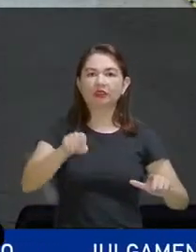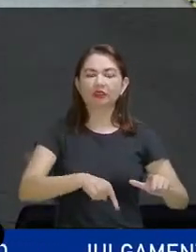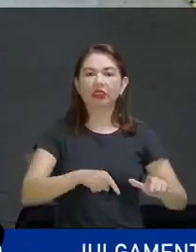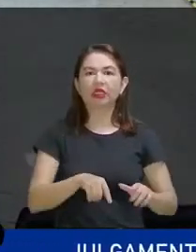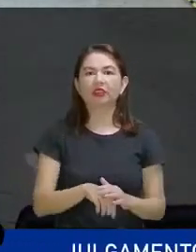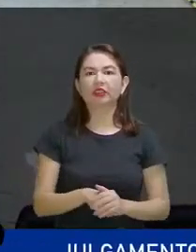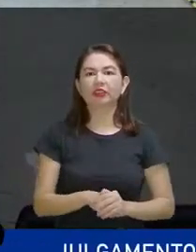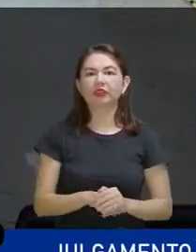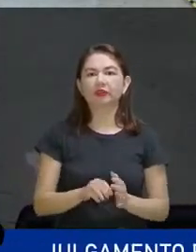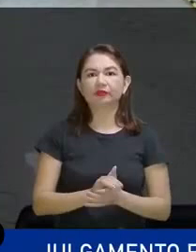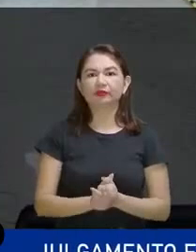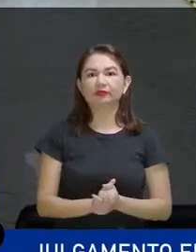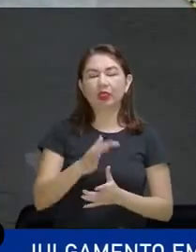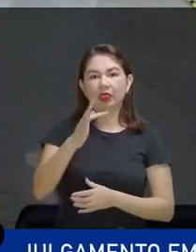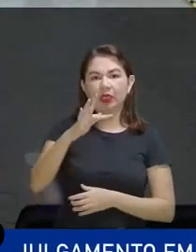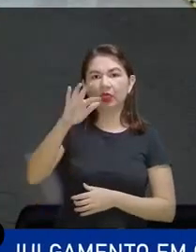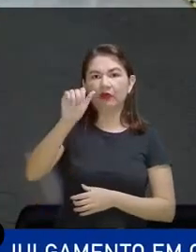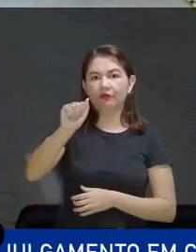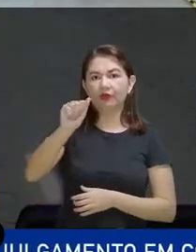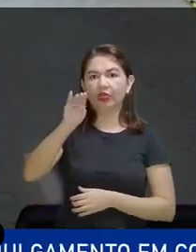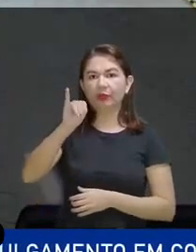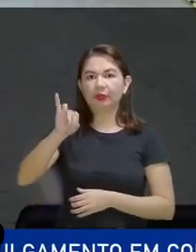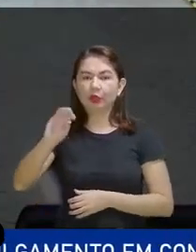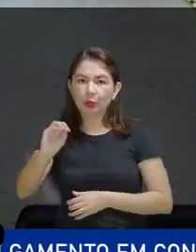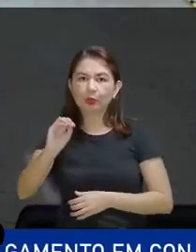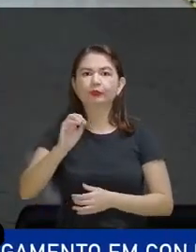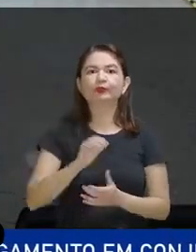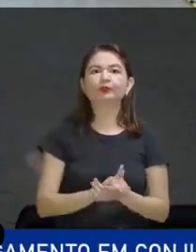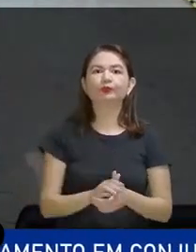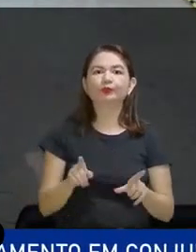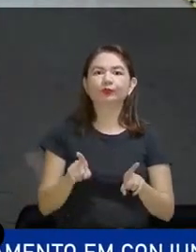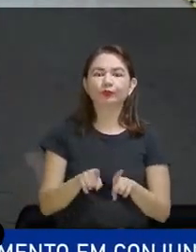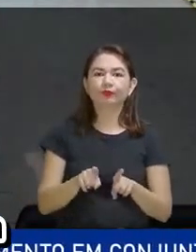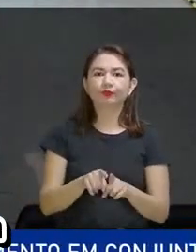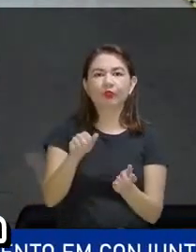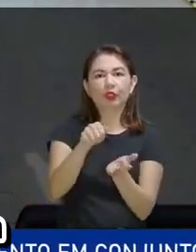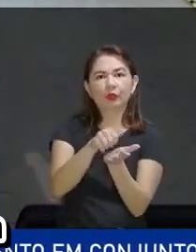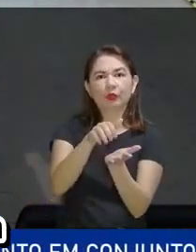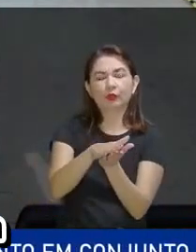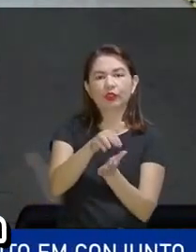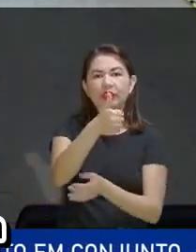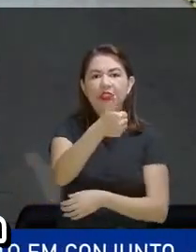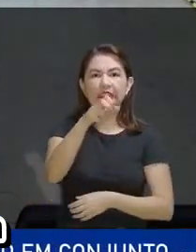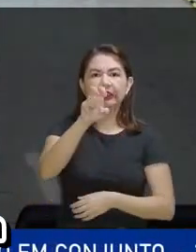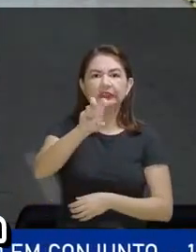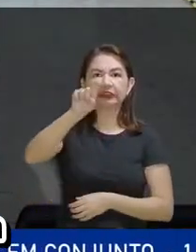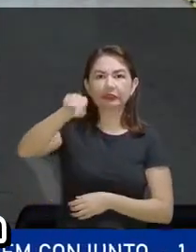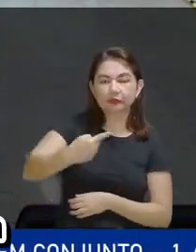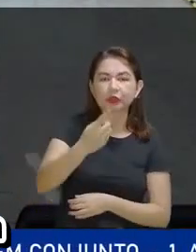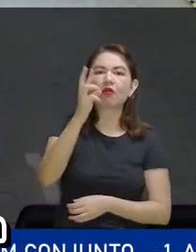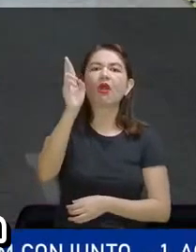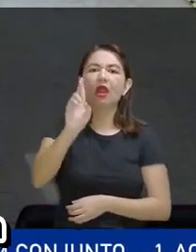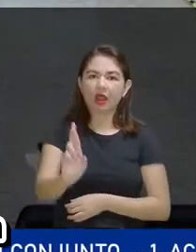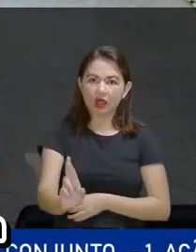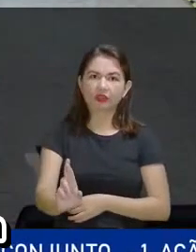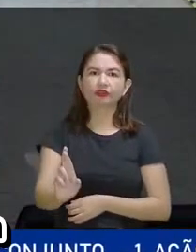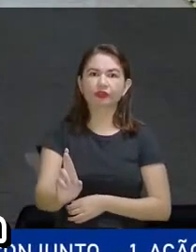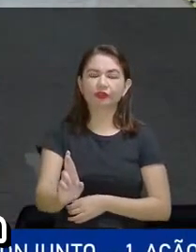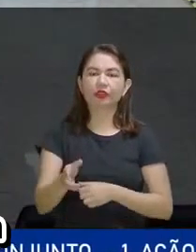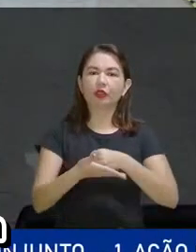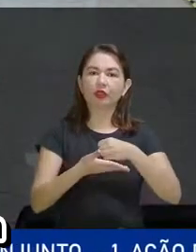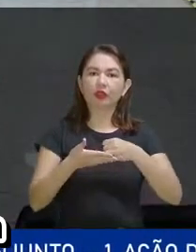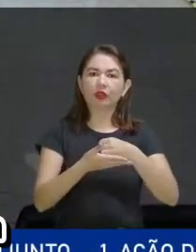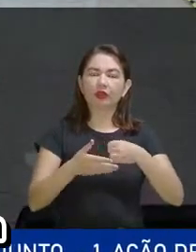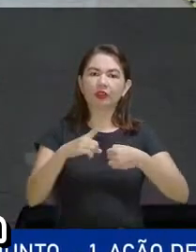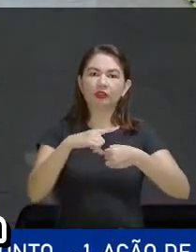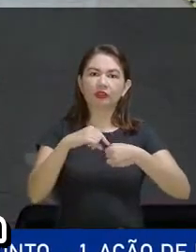o mandato do representado Fábio Wilson Moreira Jucá e, além de aplicar-lhe multa no valor de R$ 15.000, com fundamento